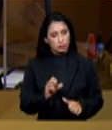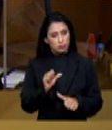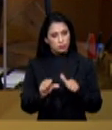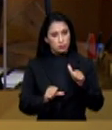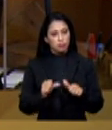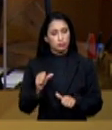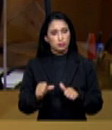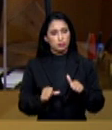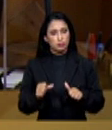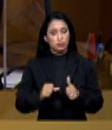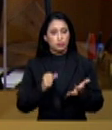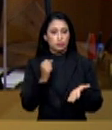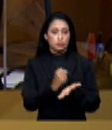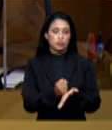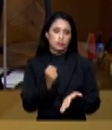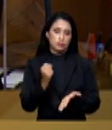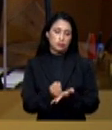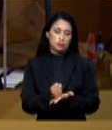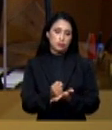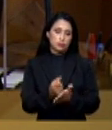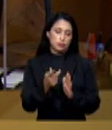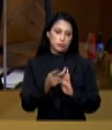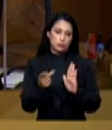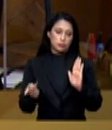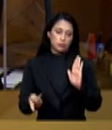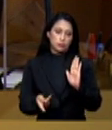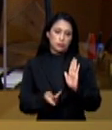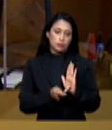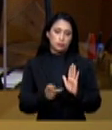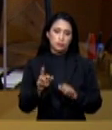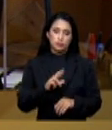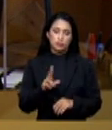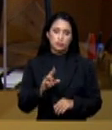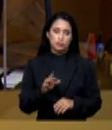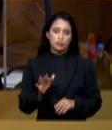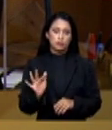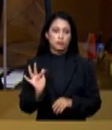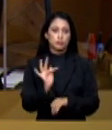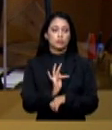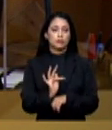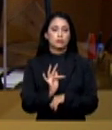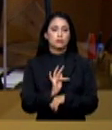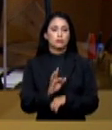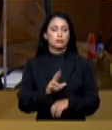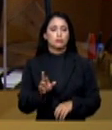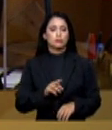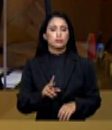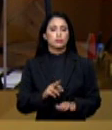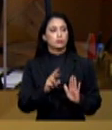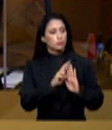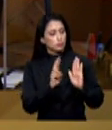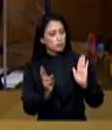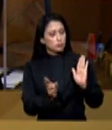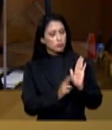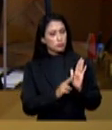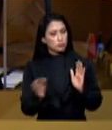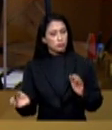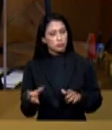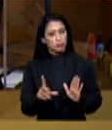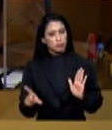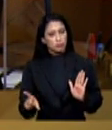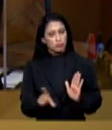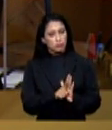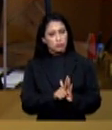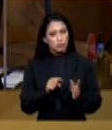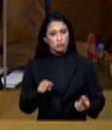atinge aos contratos de programa não formalizadas ou prorrogados que não cumprem os regramentos estabelecidos na nova